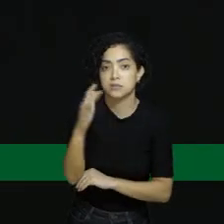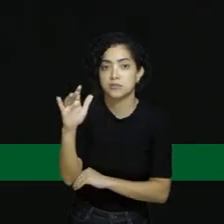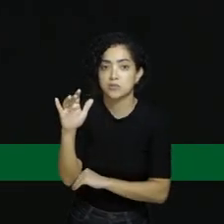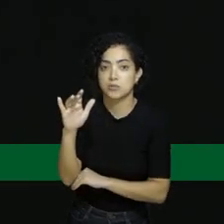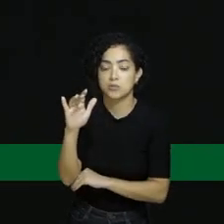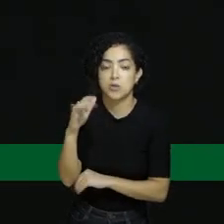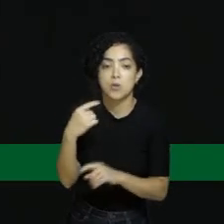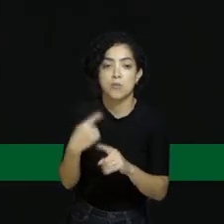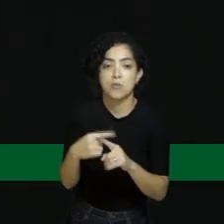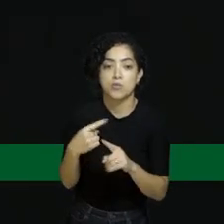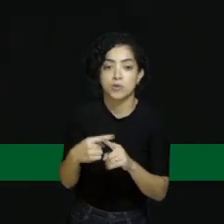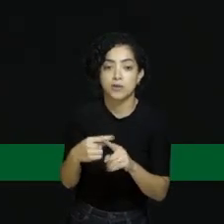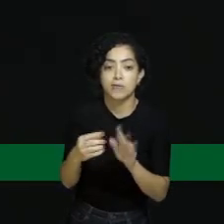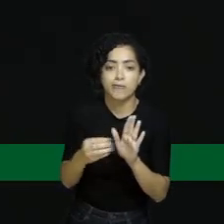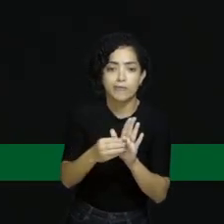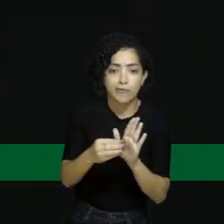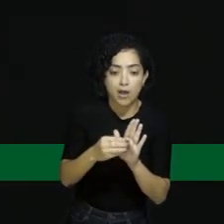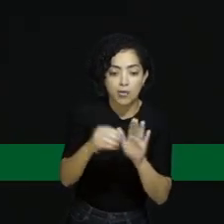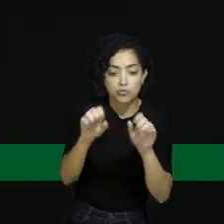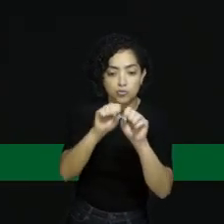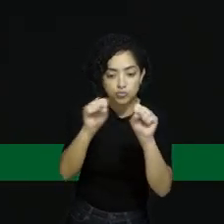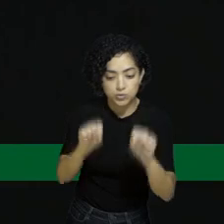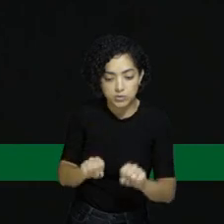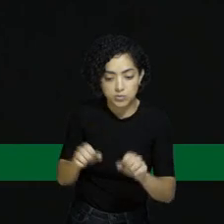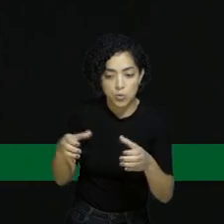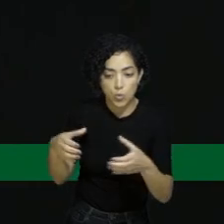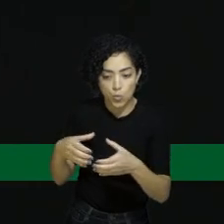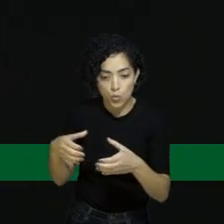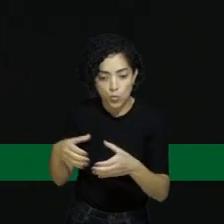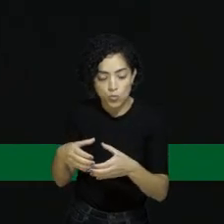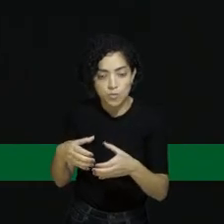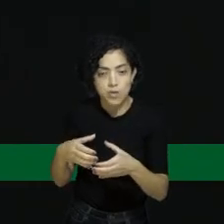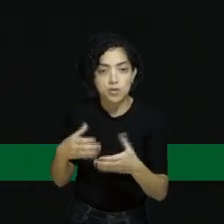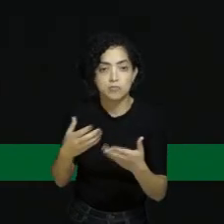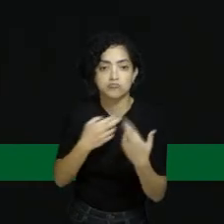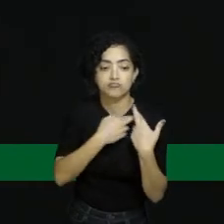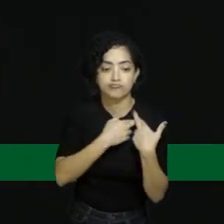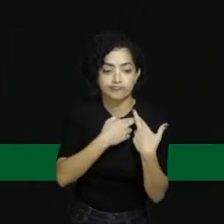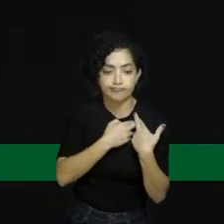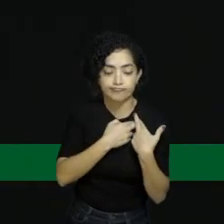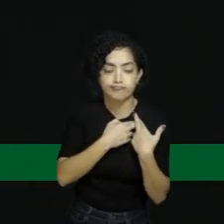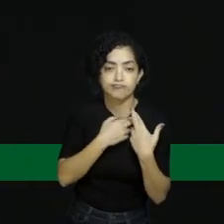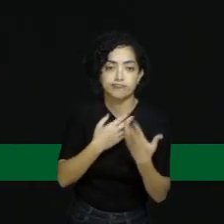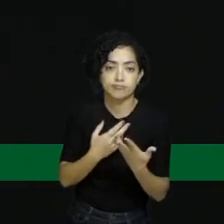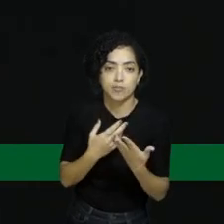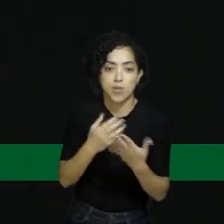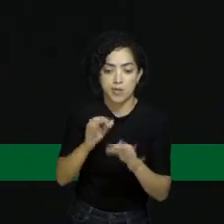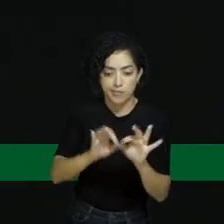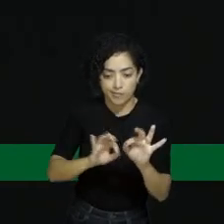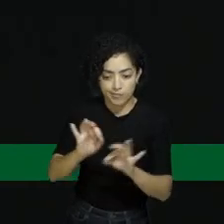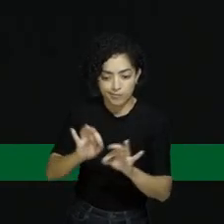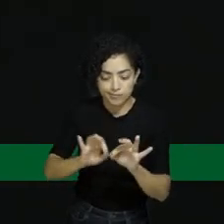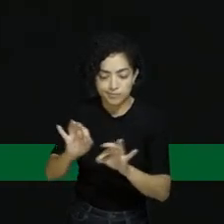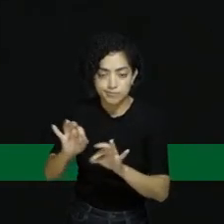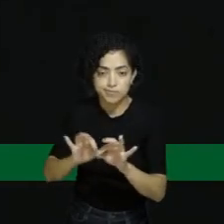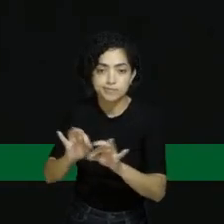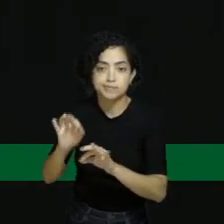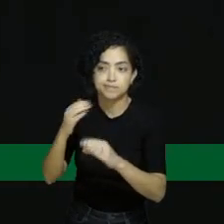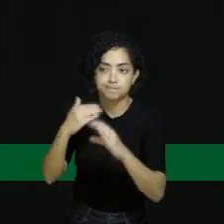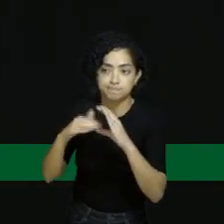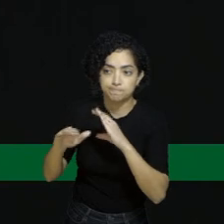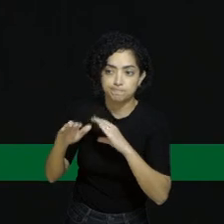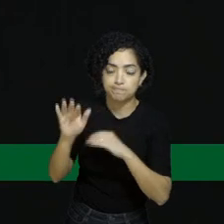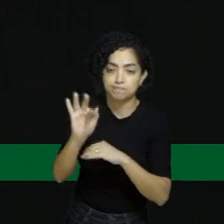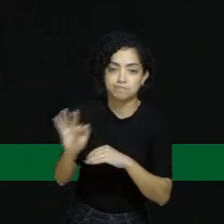falta de um sistema, de um grupo que processe esses dados e remeta ao governo federal para que